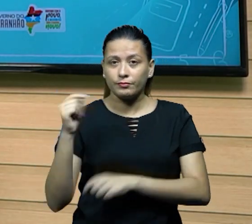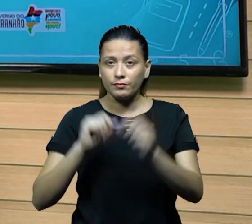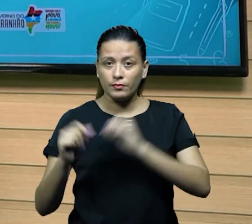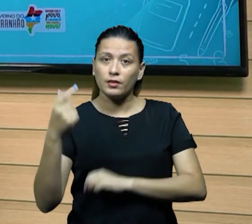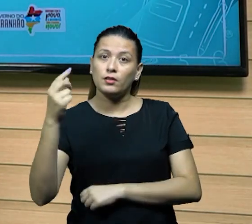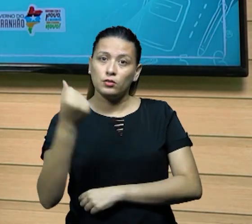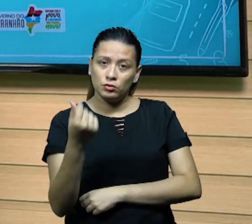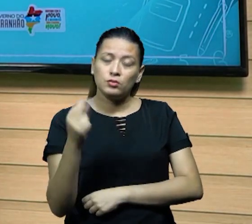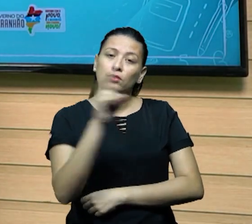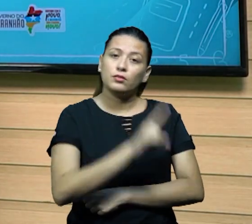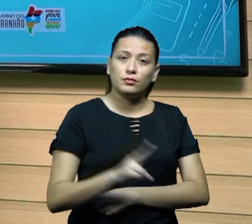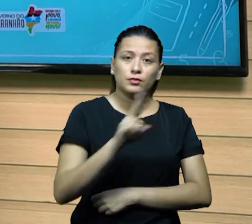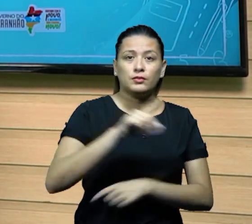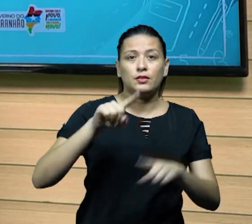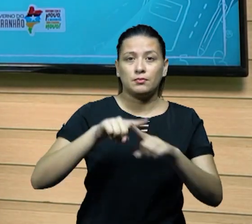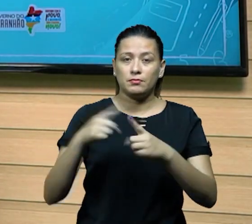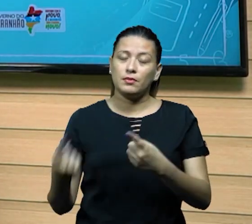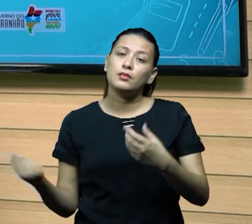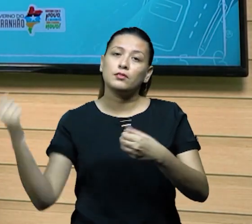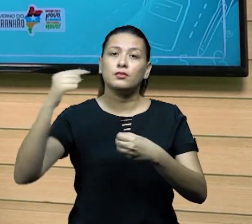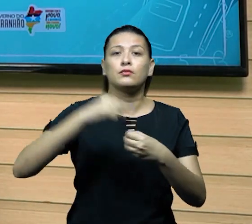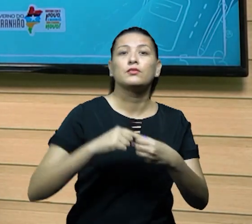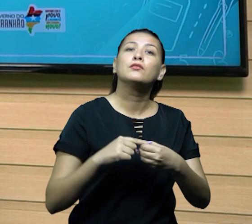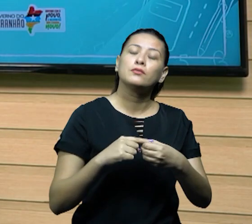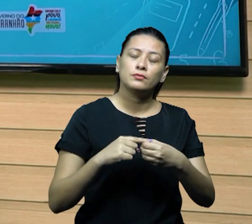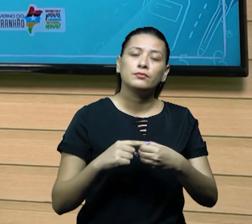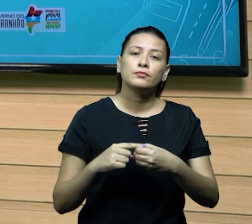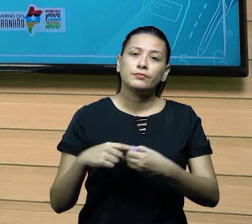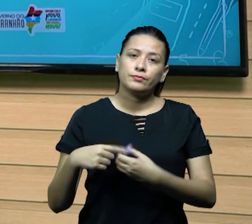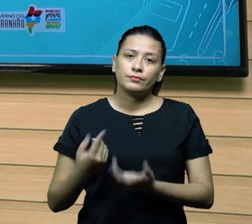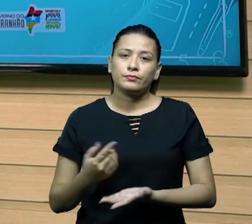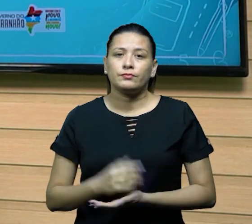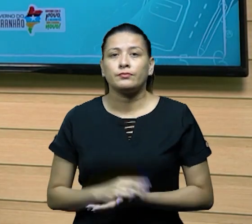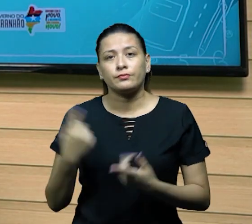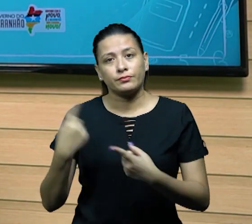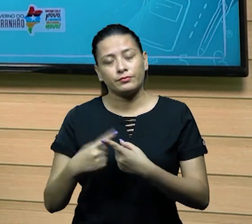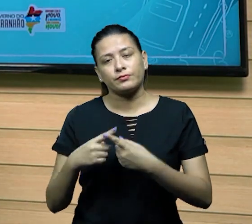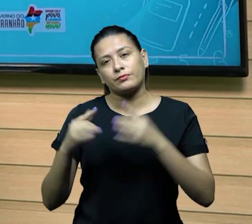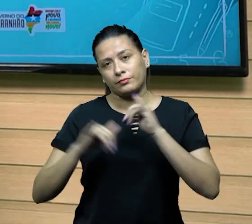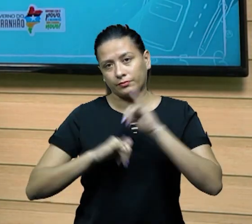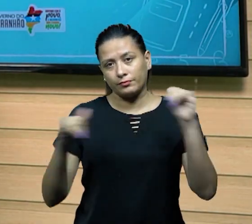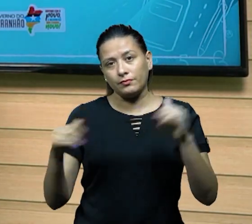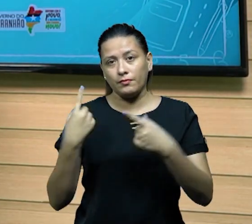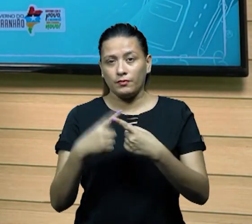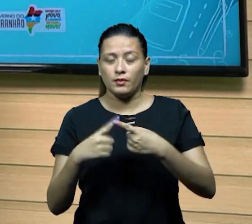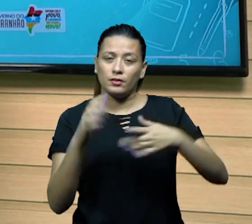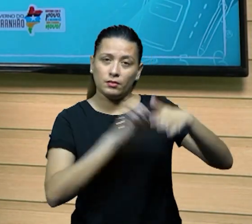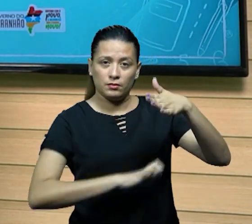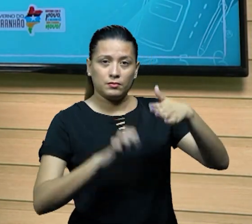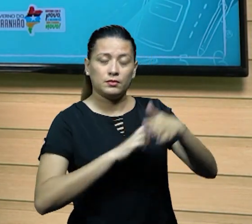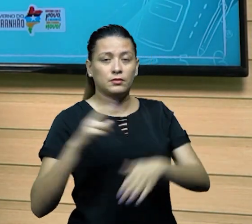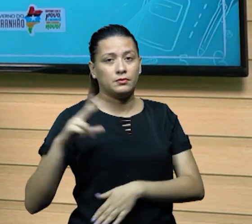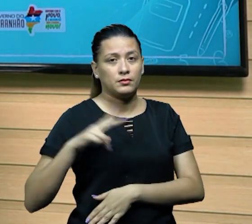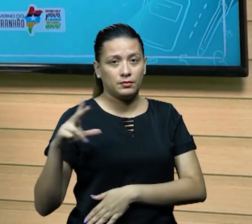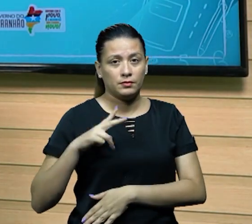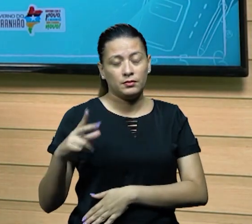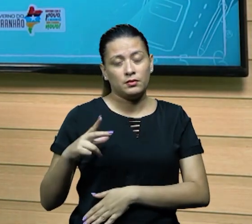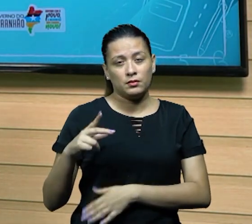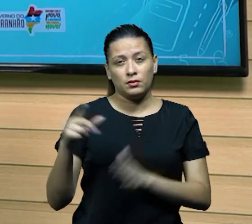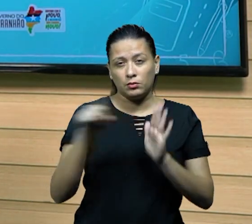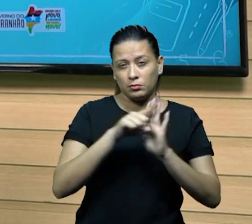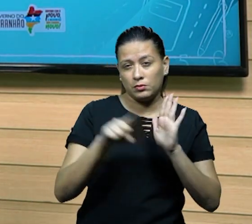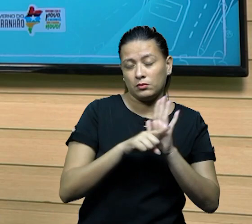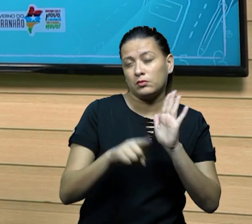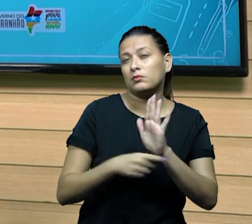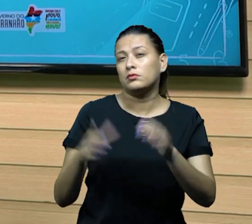Eu vou gastar um dinheiro, mas eu vou ter um retorno com esse gasto. Por que eu falo isso? Porque muitas empresas privadas, elas encaram